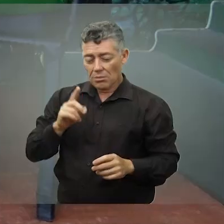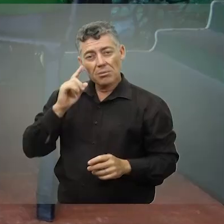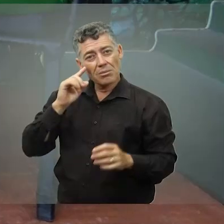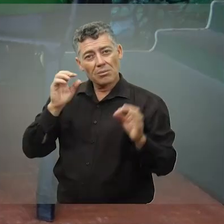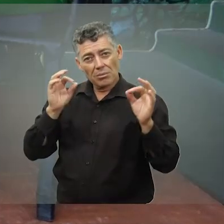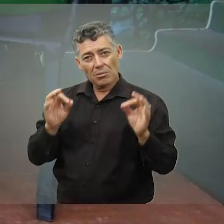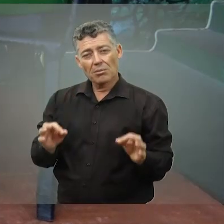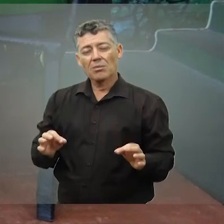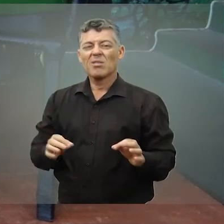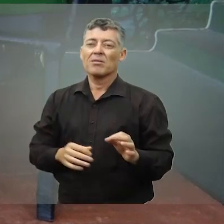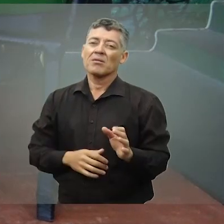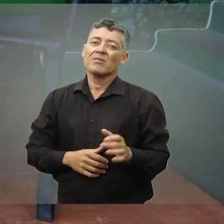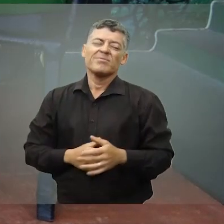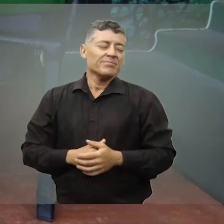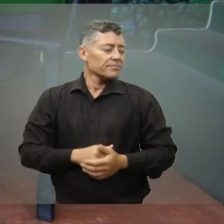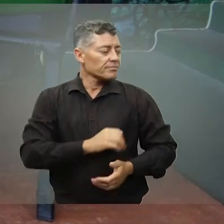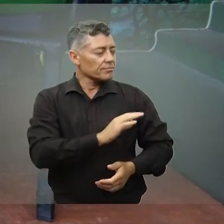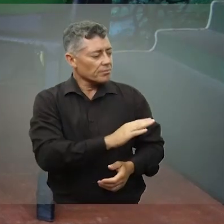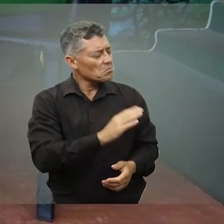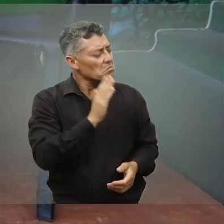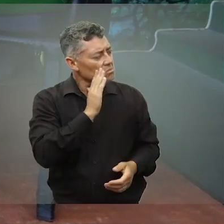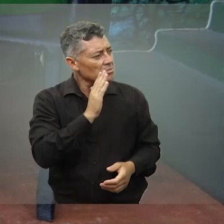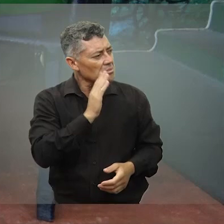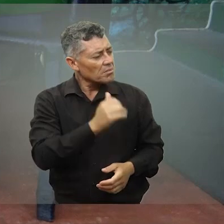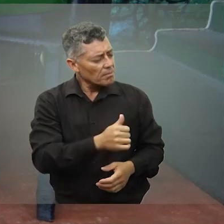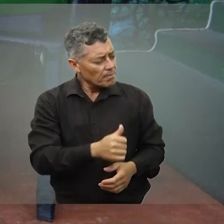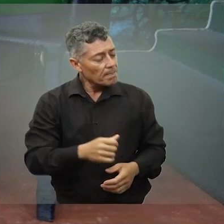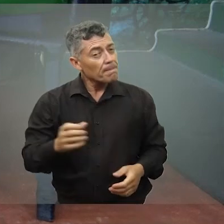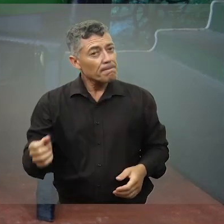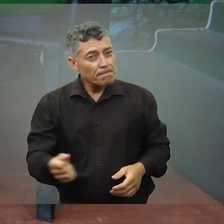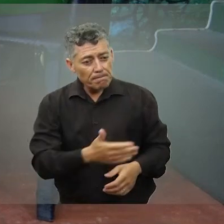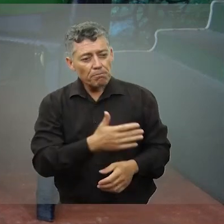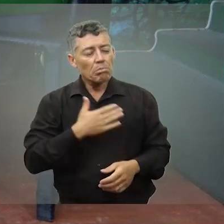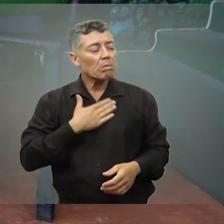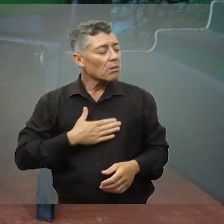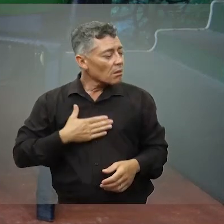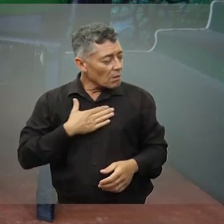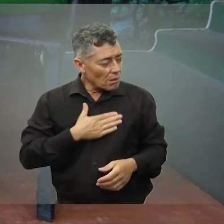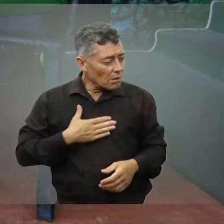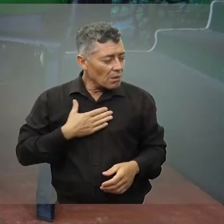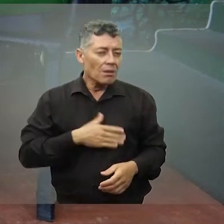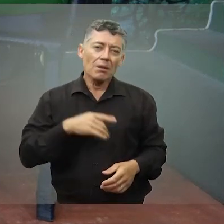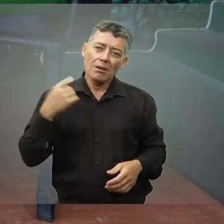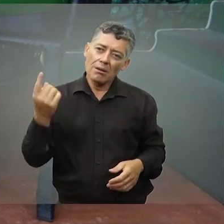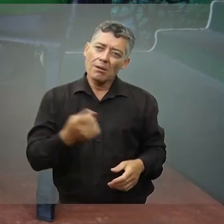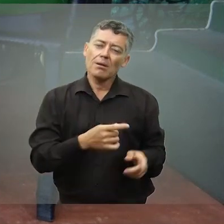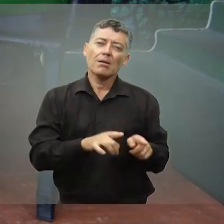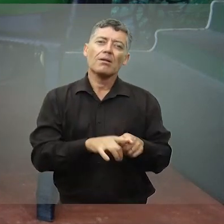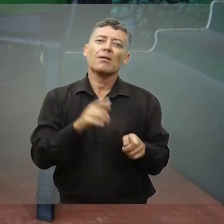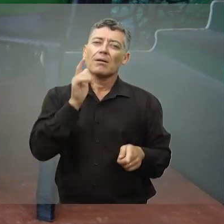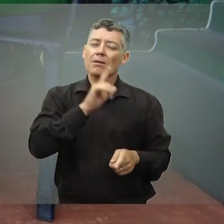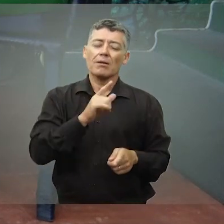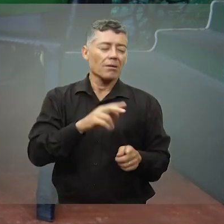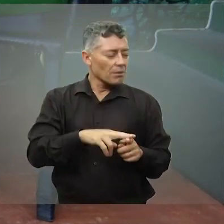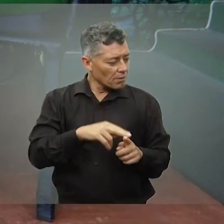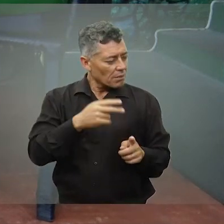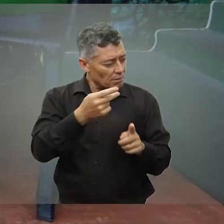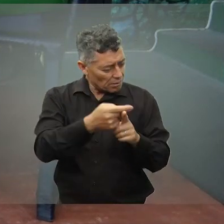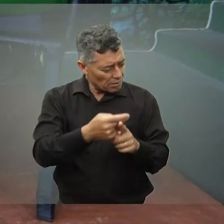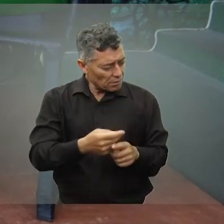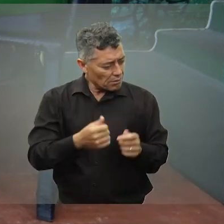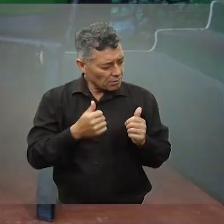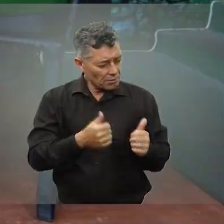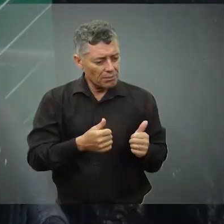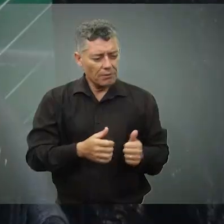gente faria. Então, exatamente. Mas é bacana isso, né? Tá sempre inovando e agradando o público. O público adora, eu gosto curte demais. Vai, embarca mesmo com